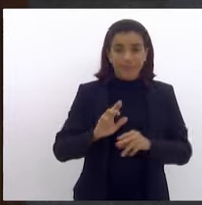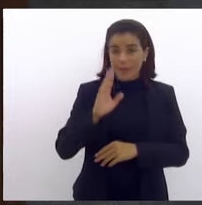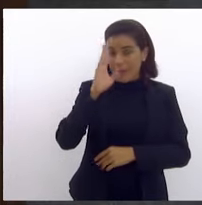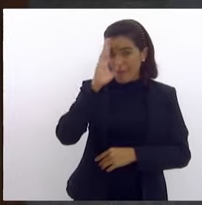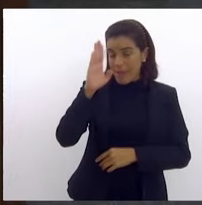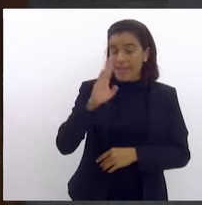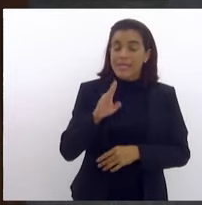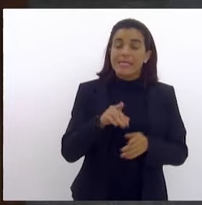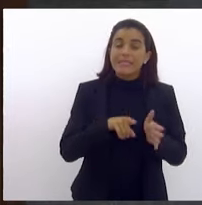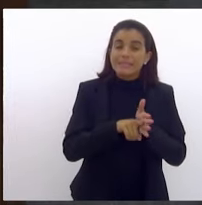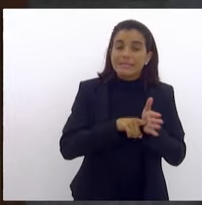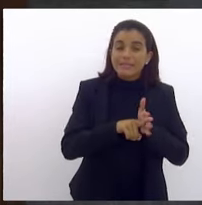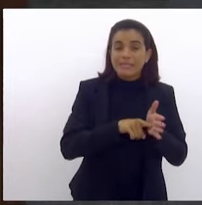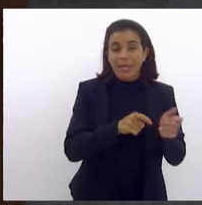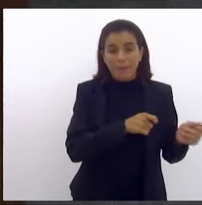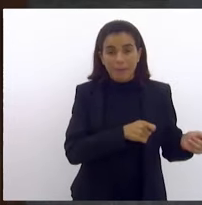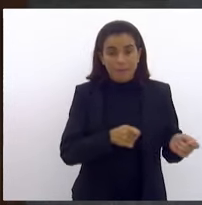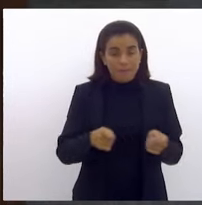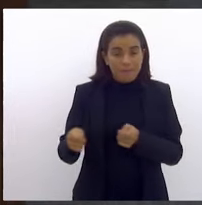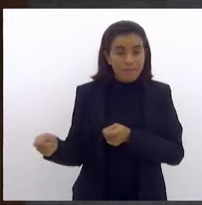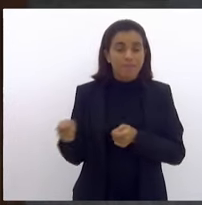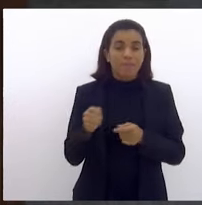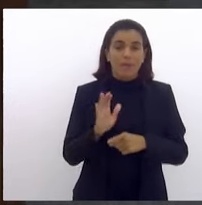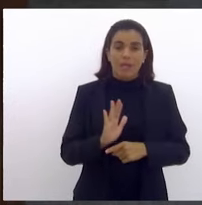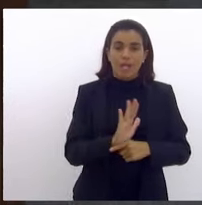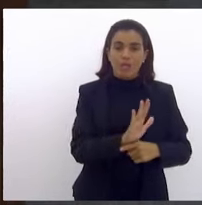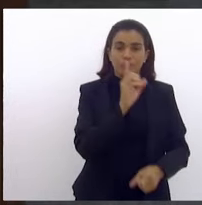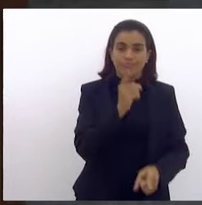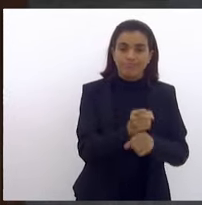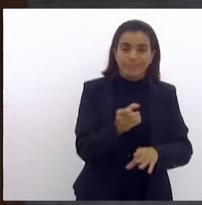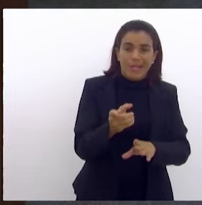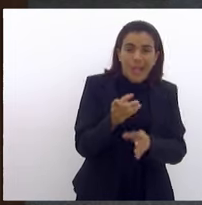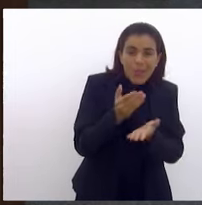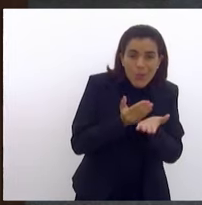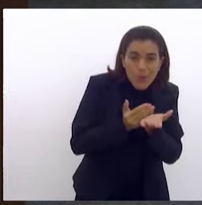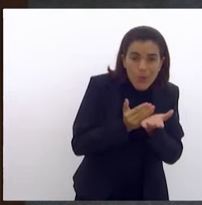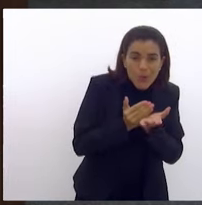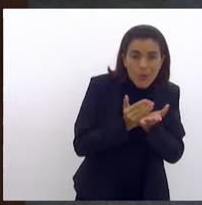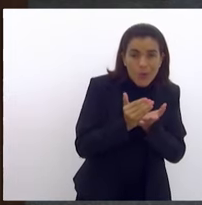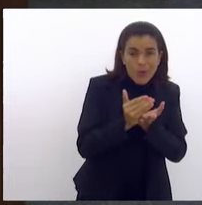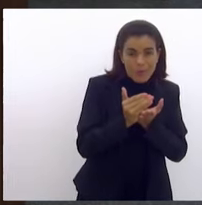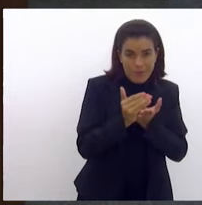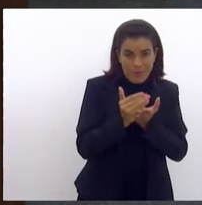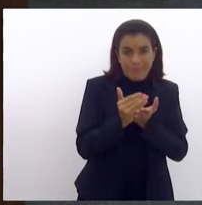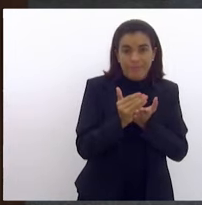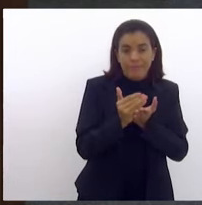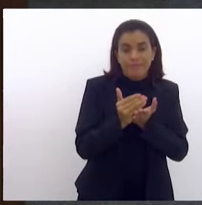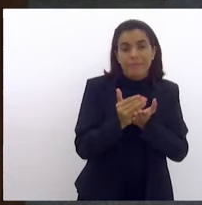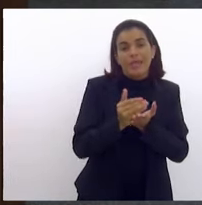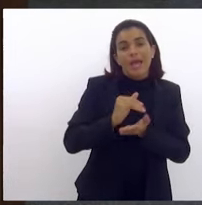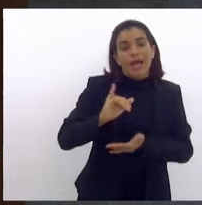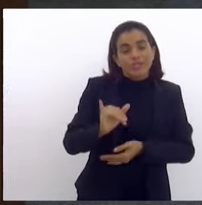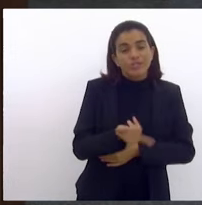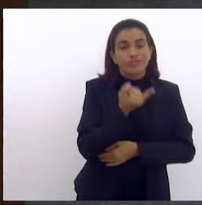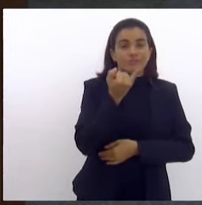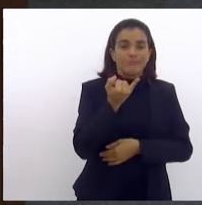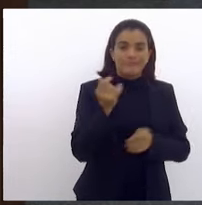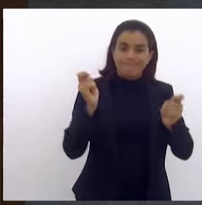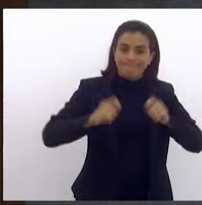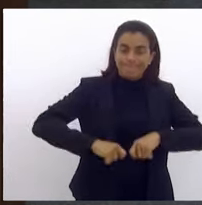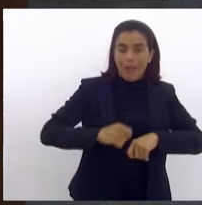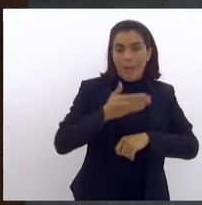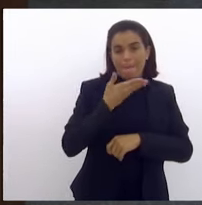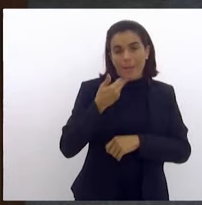exames periódicos, que ajudam a pegar bem no iniciozinho, e aí a chance de cura é muito maior. Portanto, nós